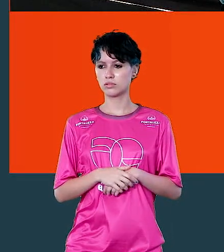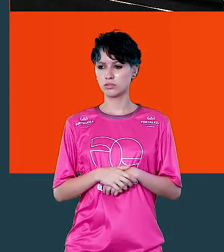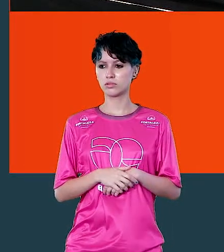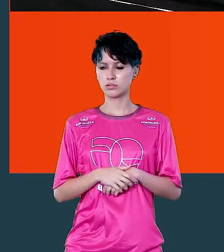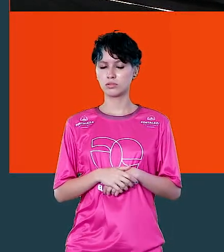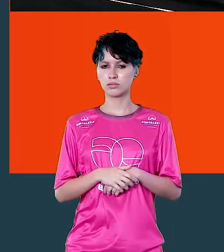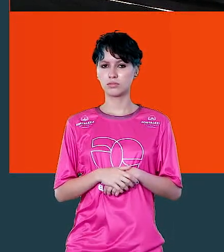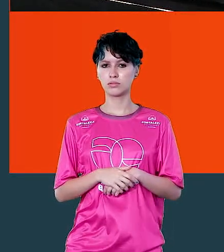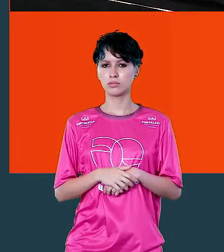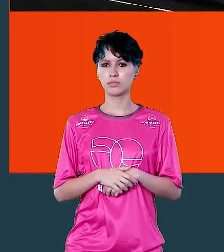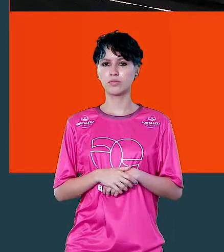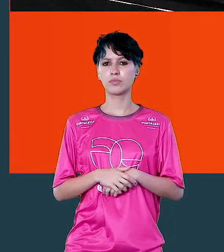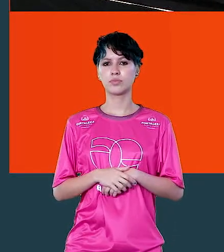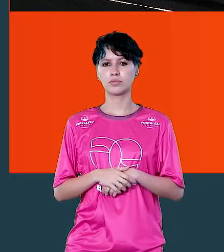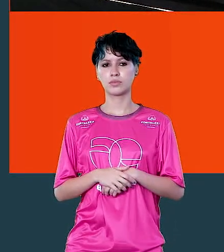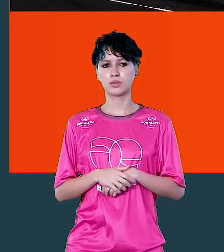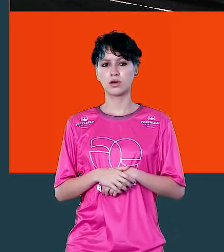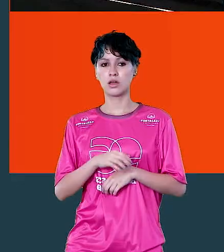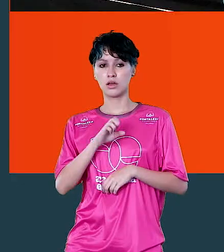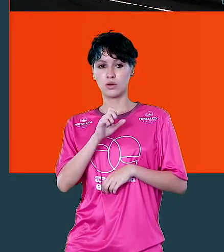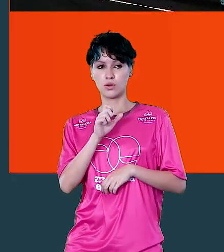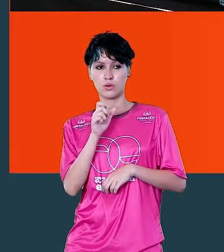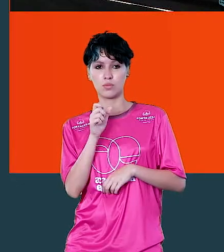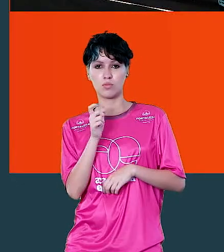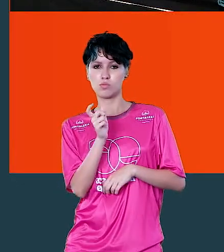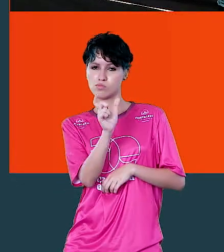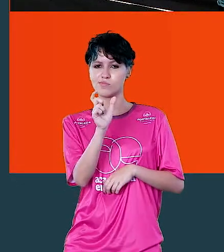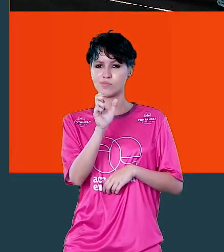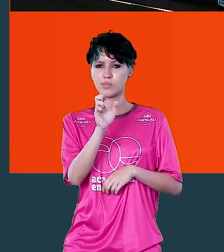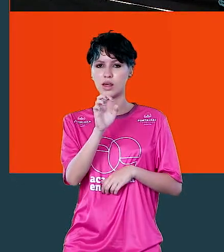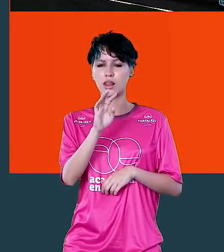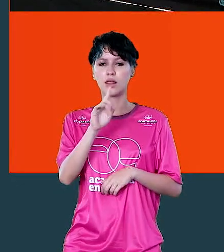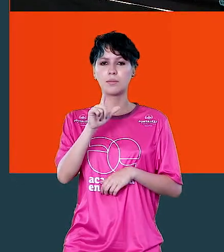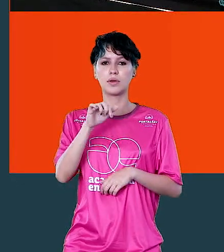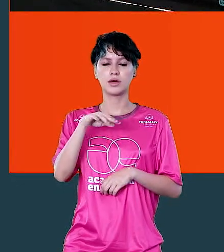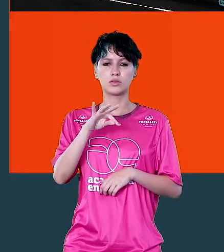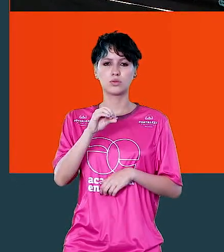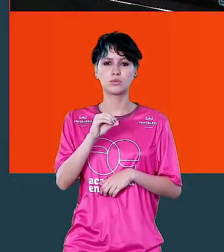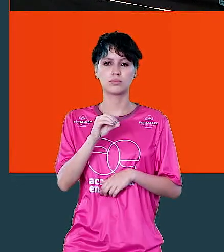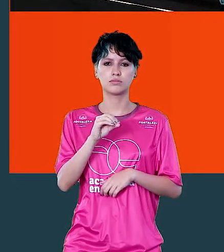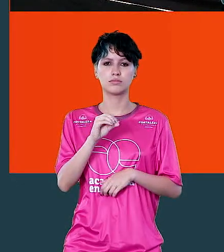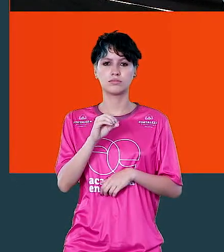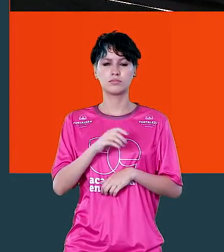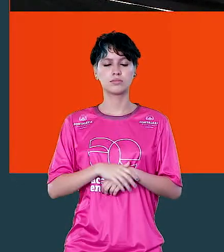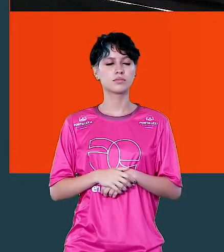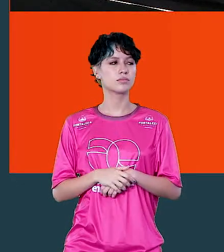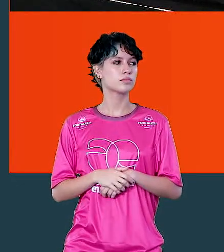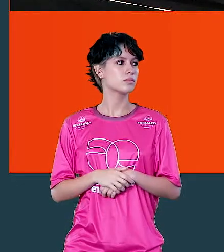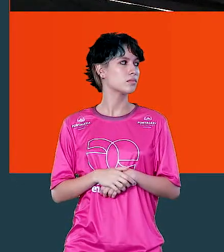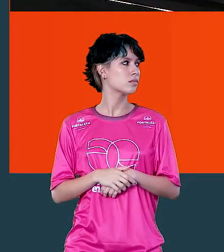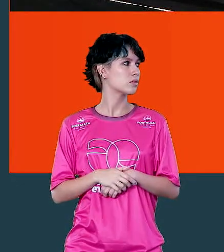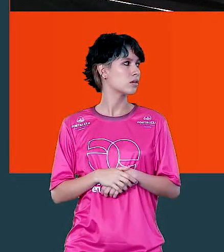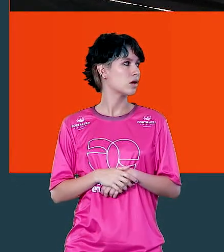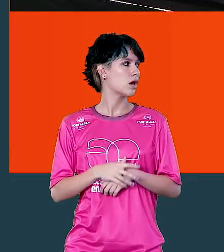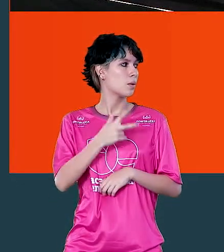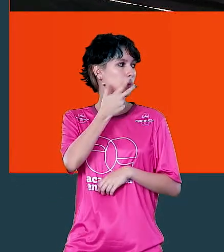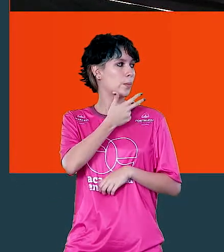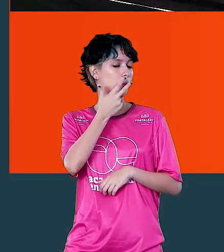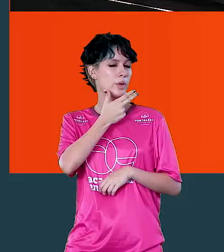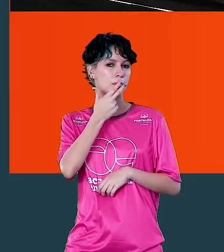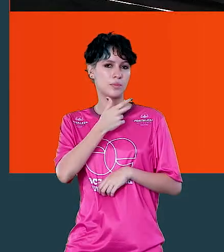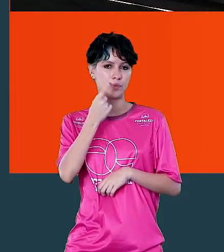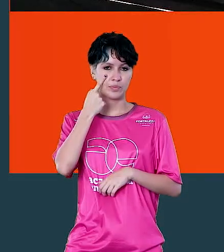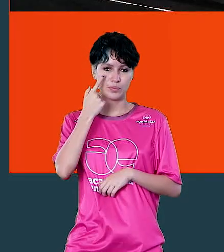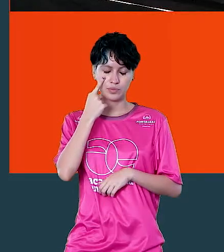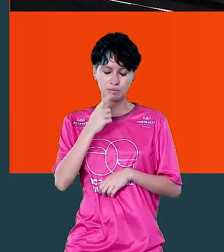mesmo elemento químico, a gente classifica isso como substância pura simples. Agora, como é que é composta? Que o Nicolas até falou pra gente. Olha aqui,